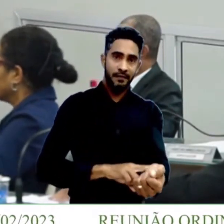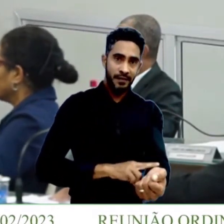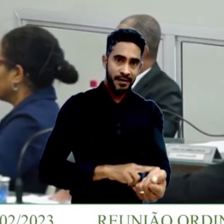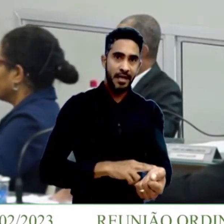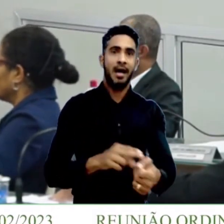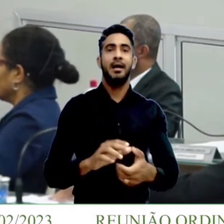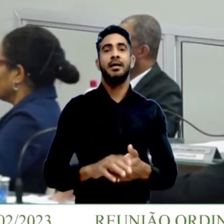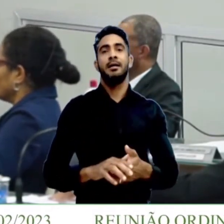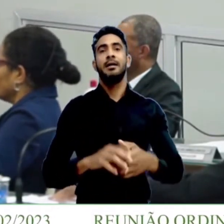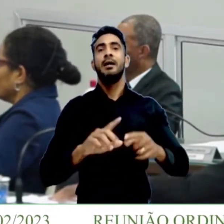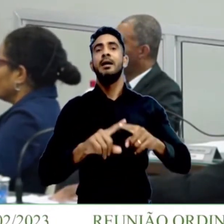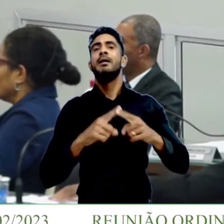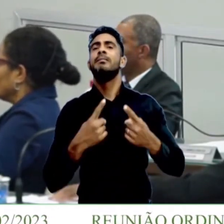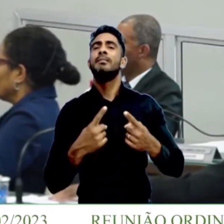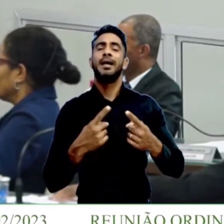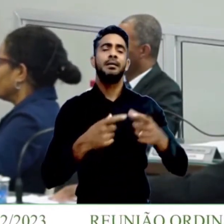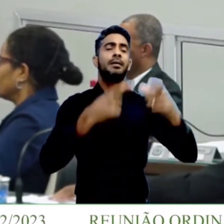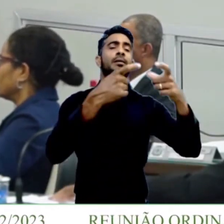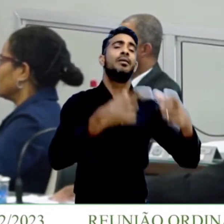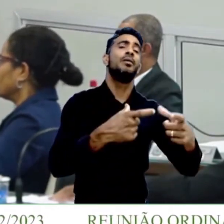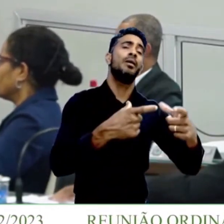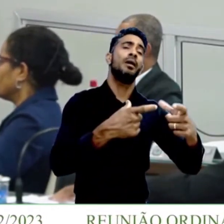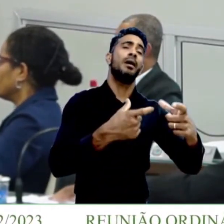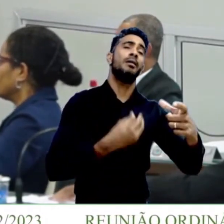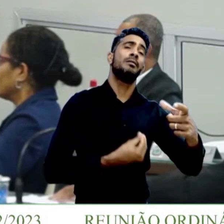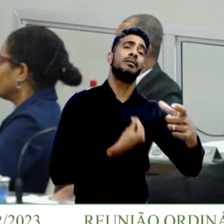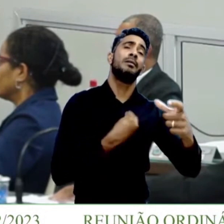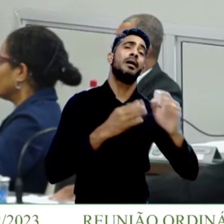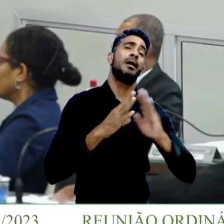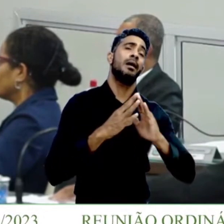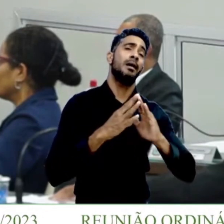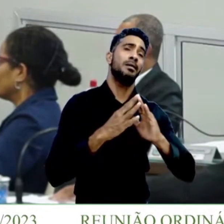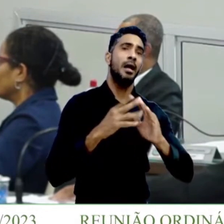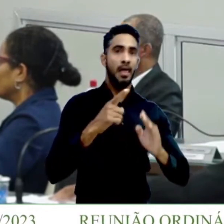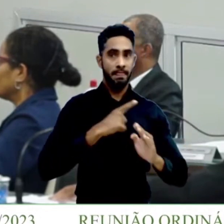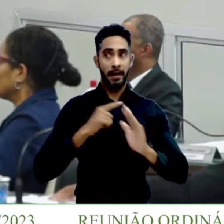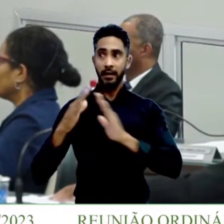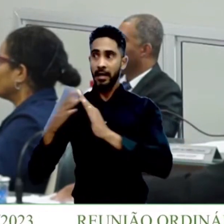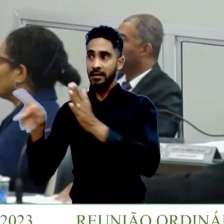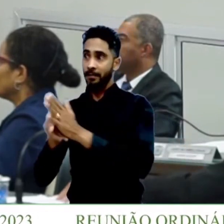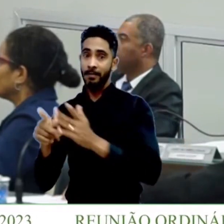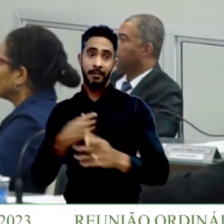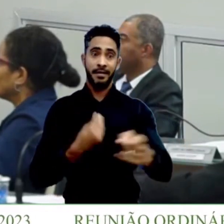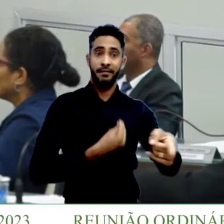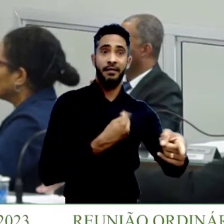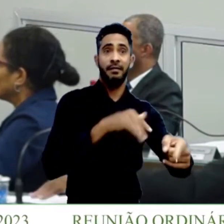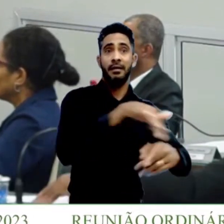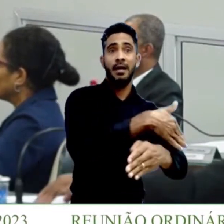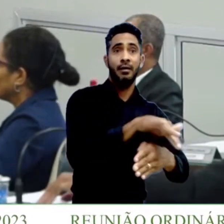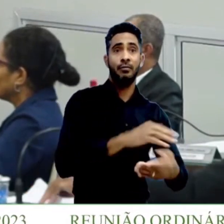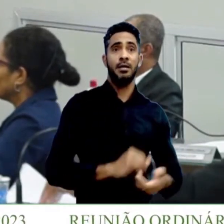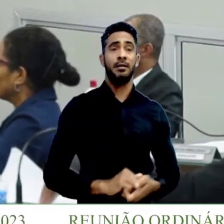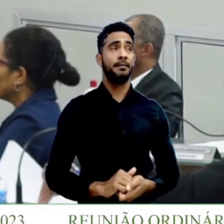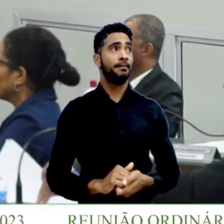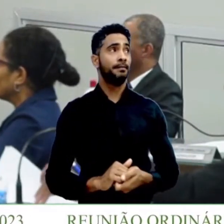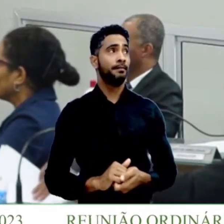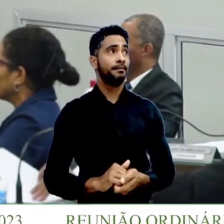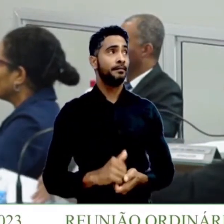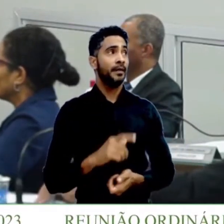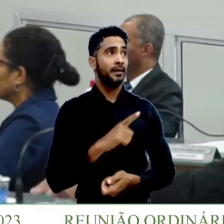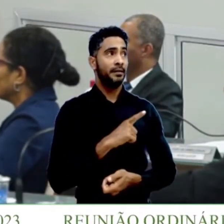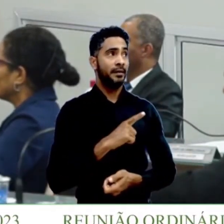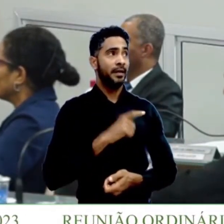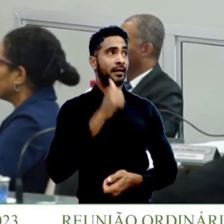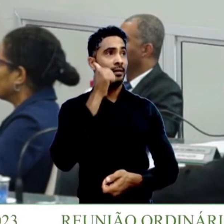aquele local ali a sua moradia, mesmo tendo moradia própria. Vi ali uma mulher